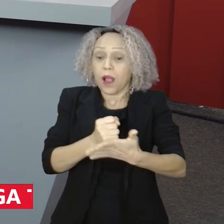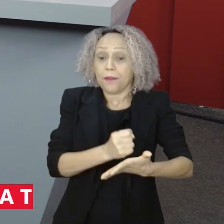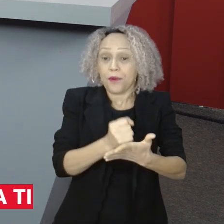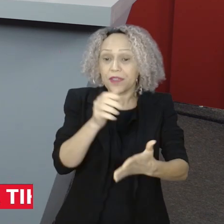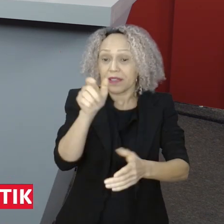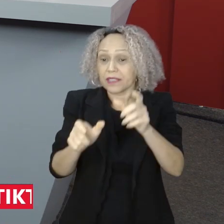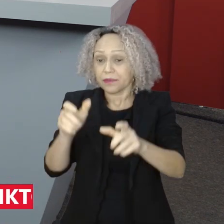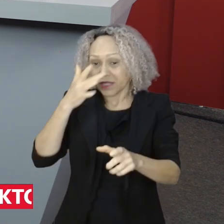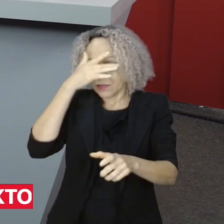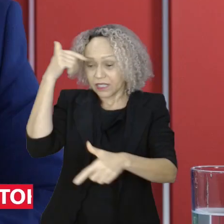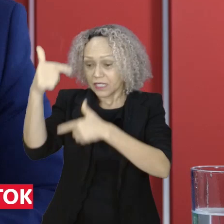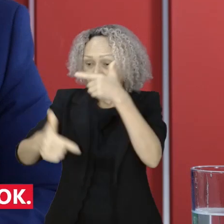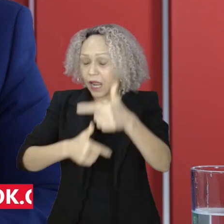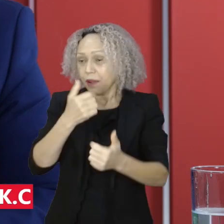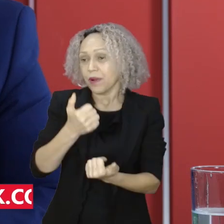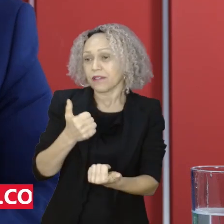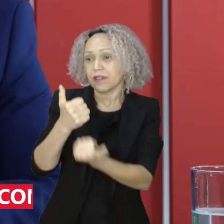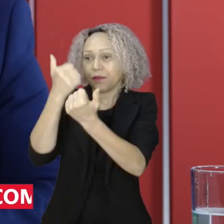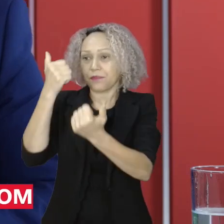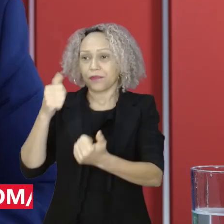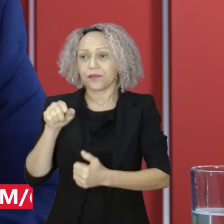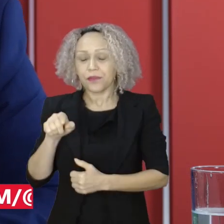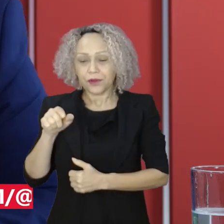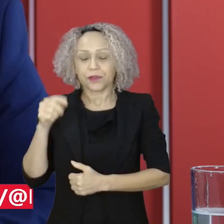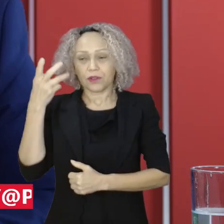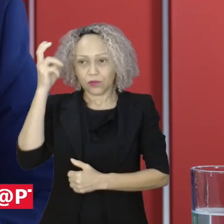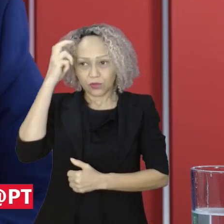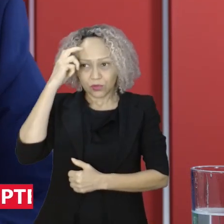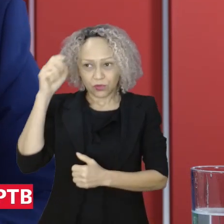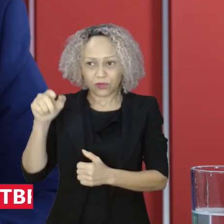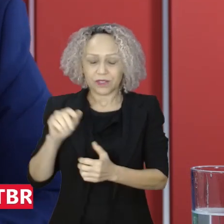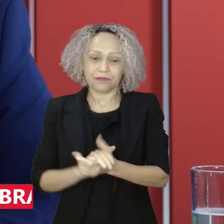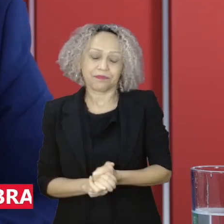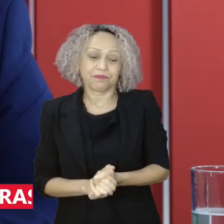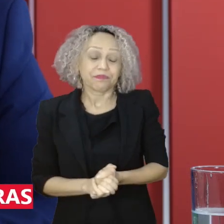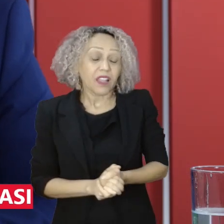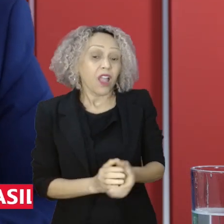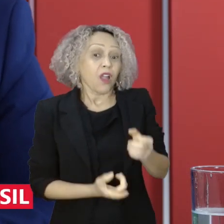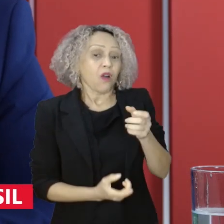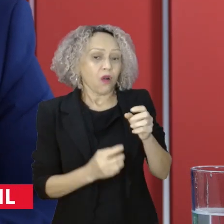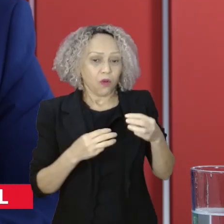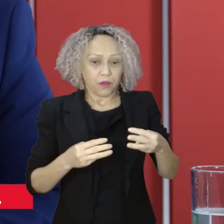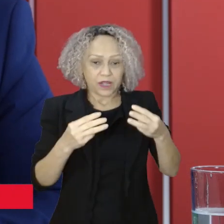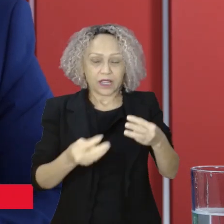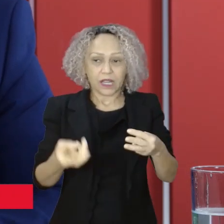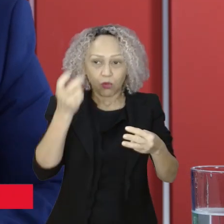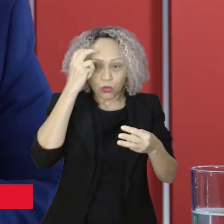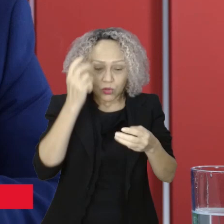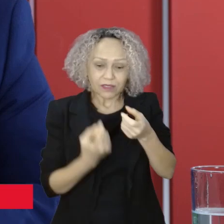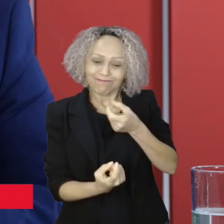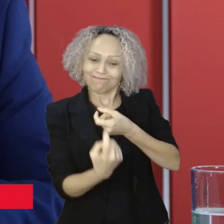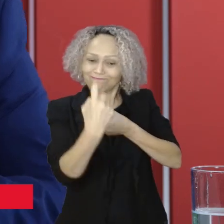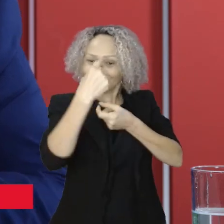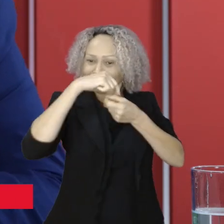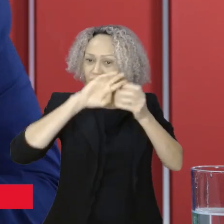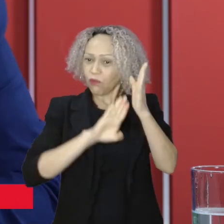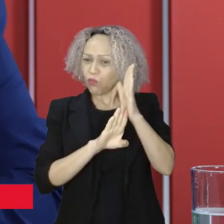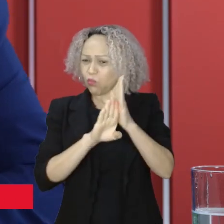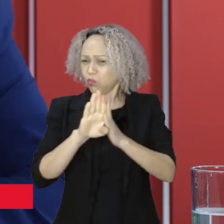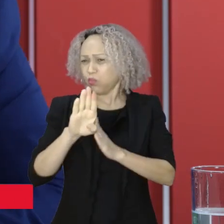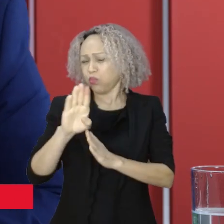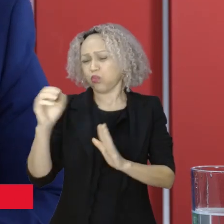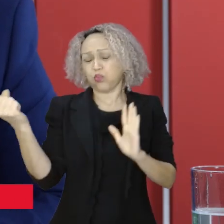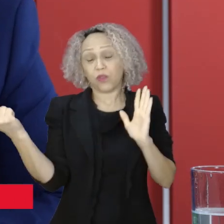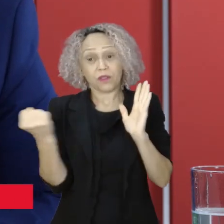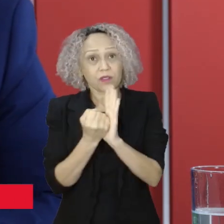no Brasil. Sem dúvida, a retomada do Ministério da Cultura foi um marco, Amanda, das políticas culturais, porque nos